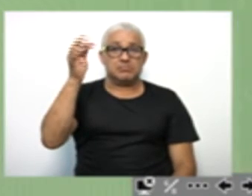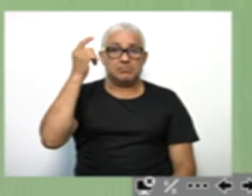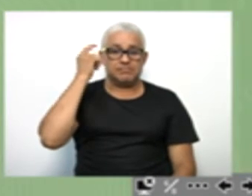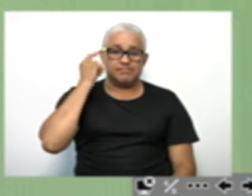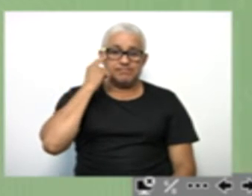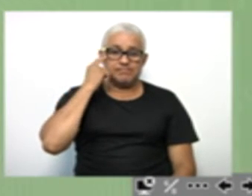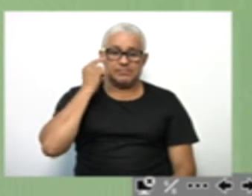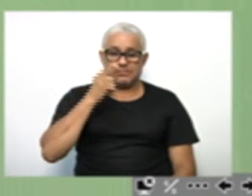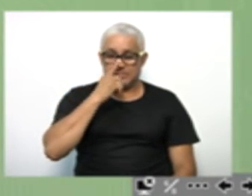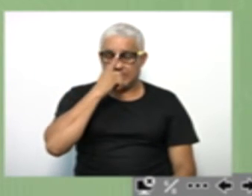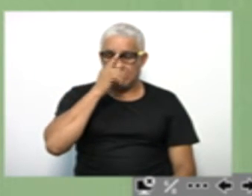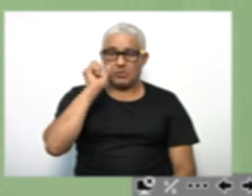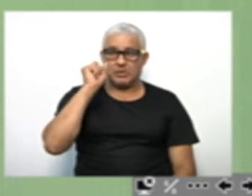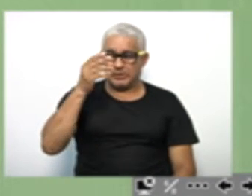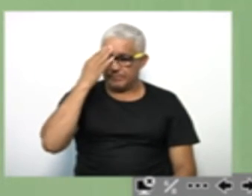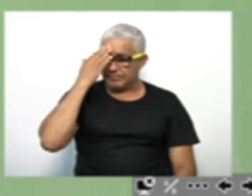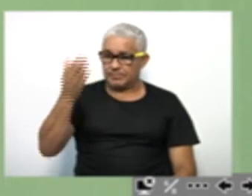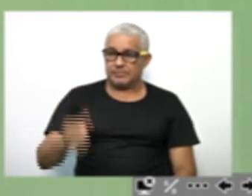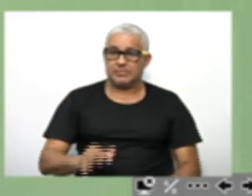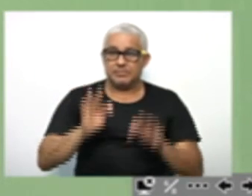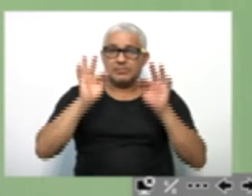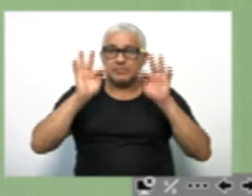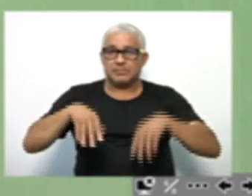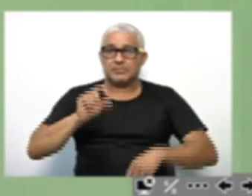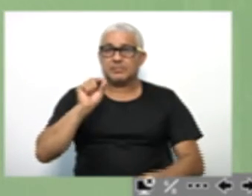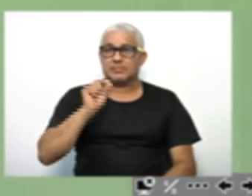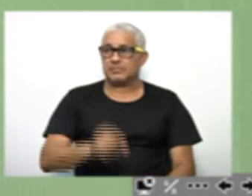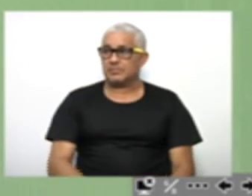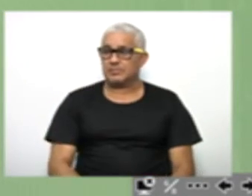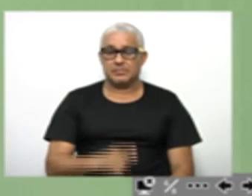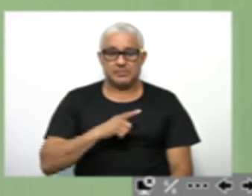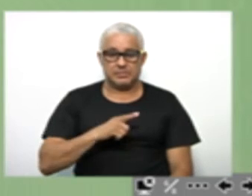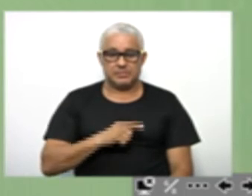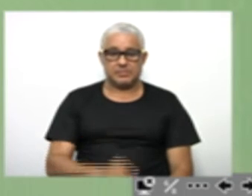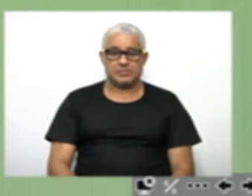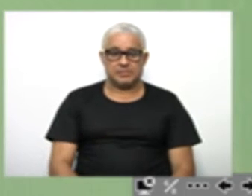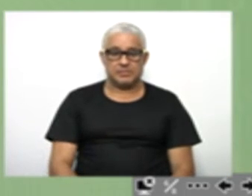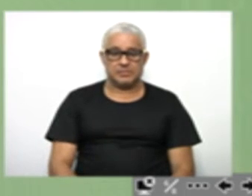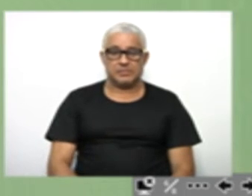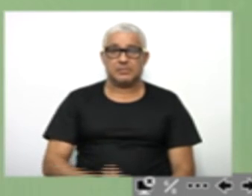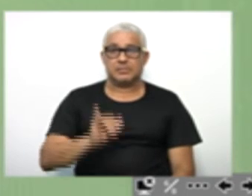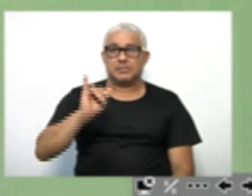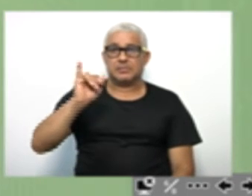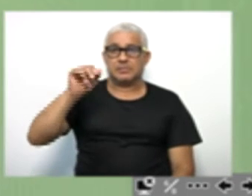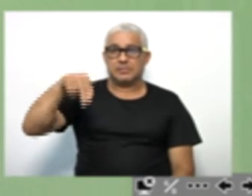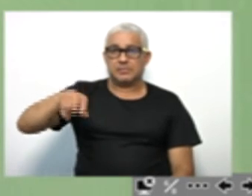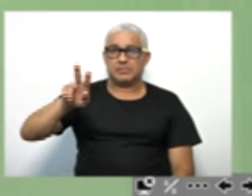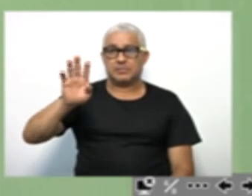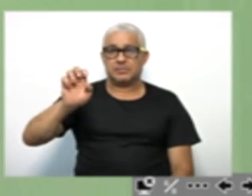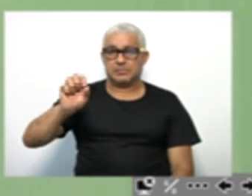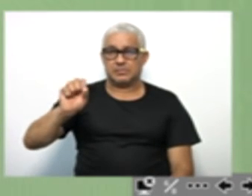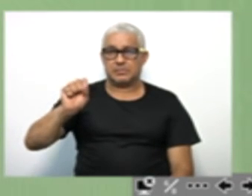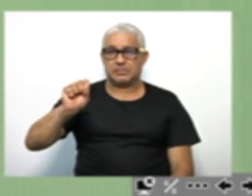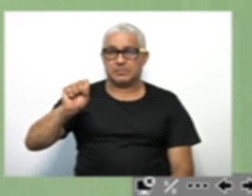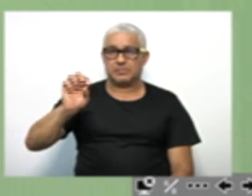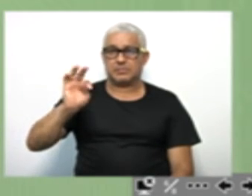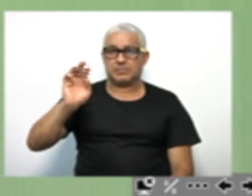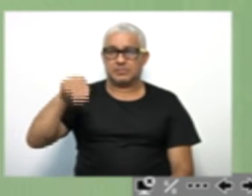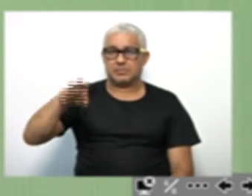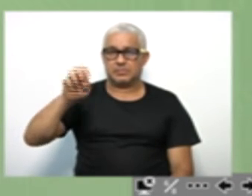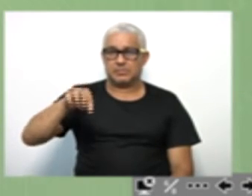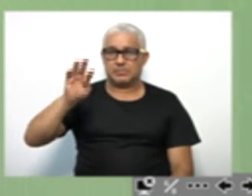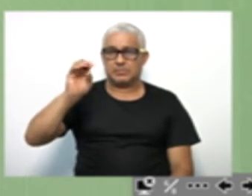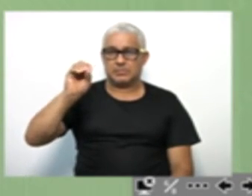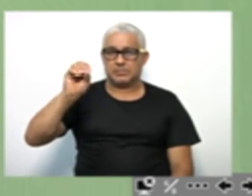Ok, professor. Obrigado. E, por fim, existe a contextualização sobre os investimentos financeiros,